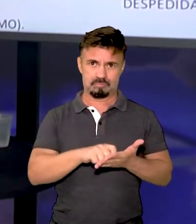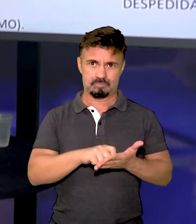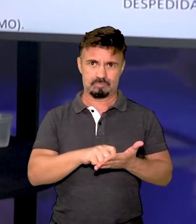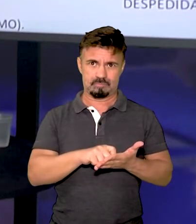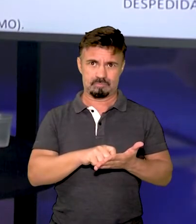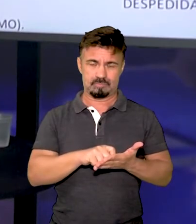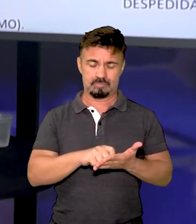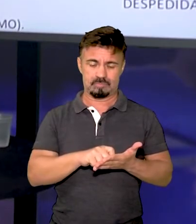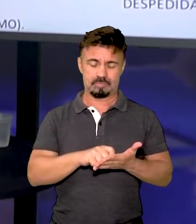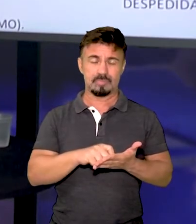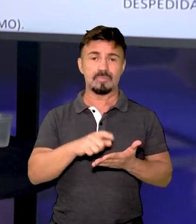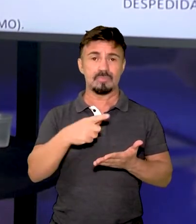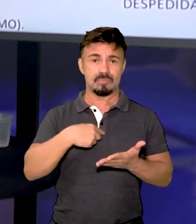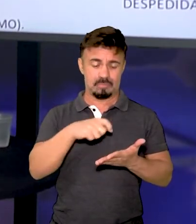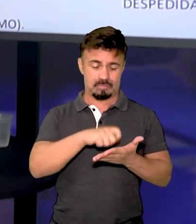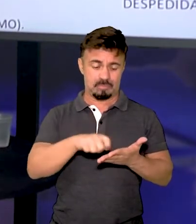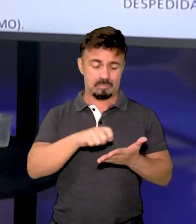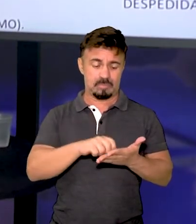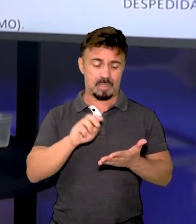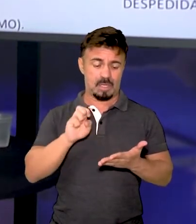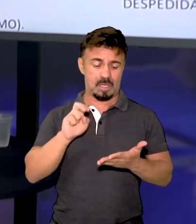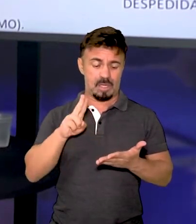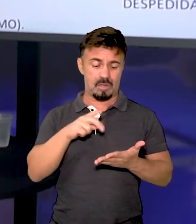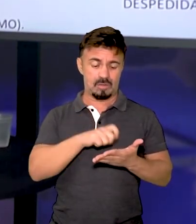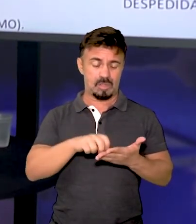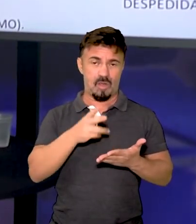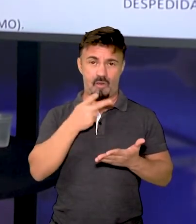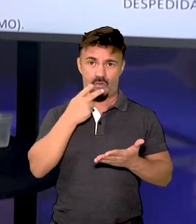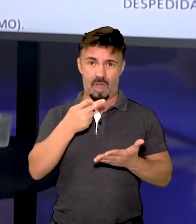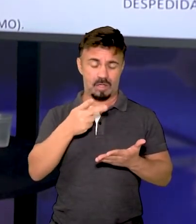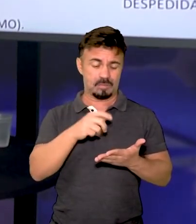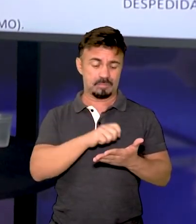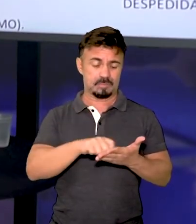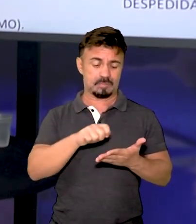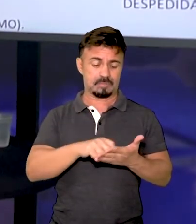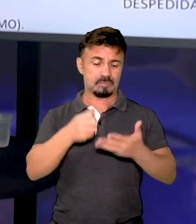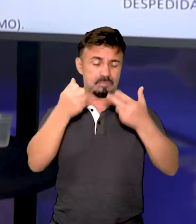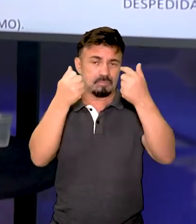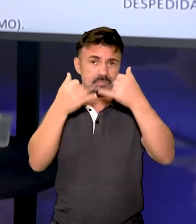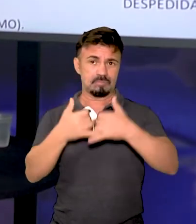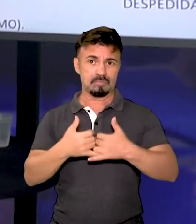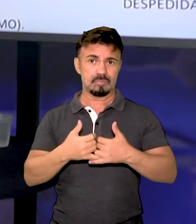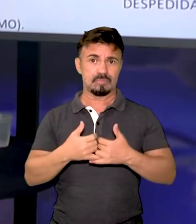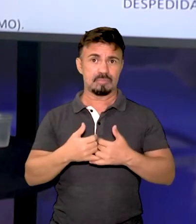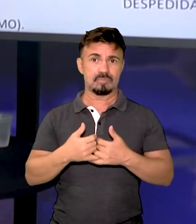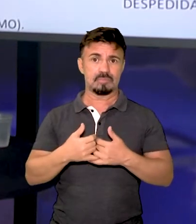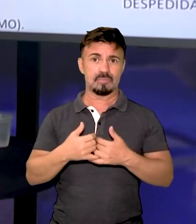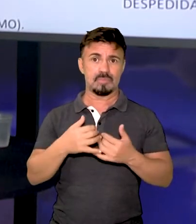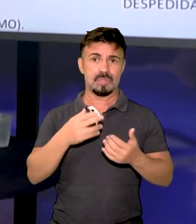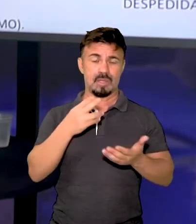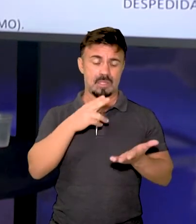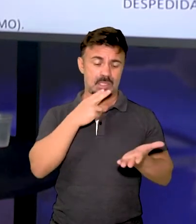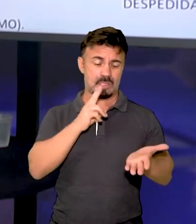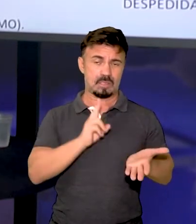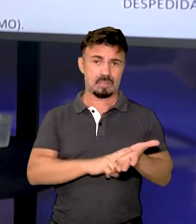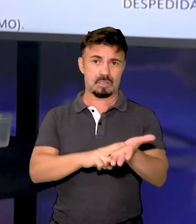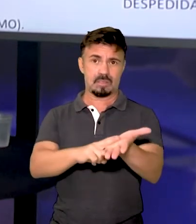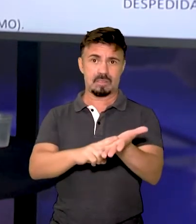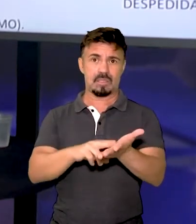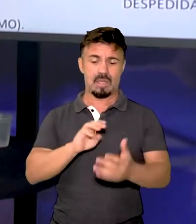justamente, quando você está escrevendo, é você que está falando. É como se você estivesse falando com uma outra pessoa, só que você agora vai escrever.